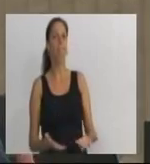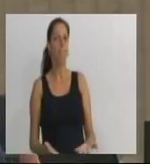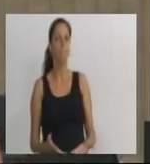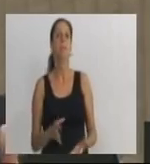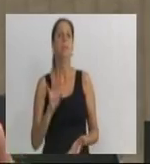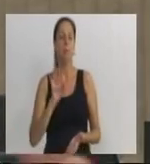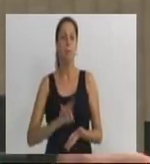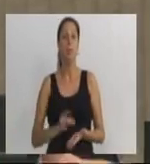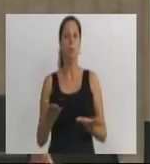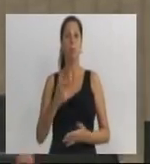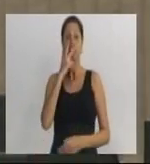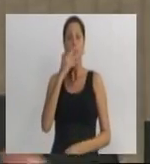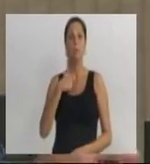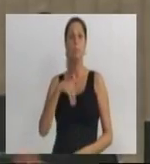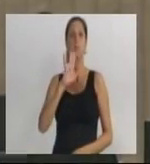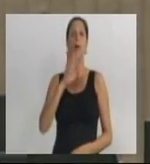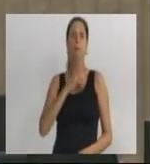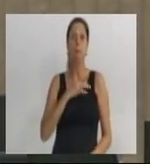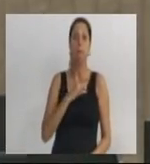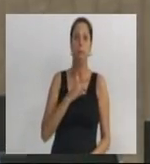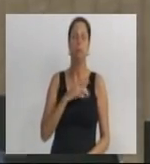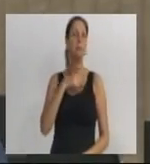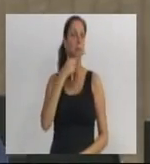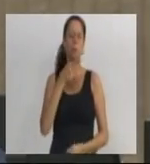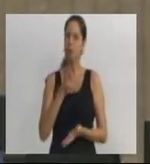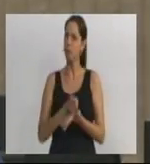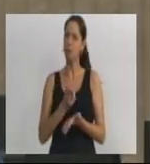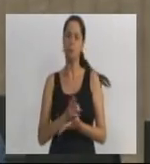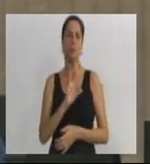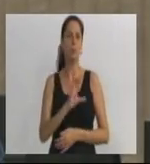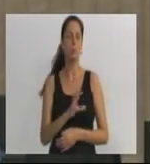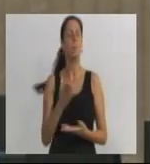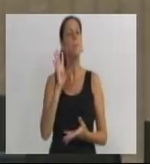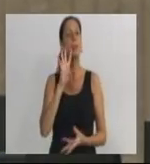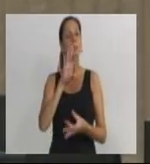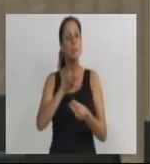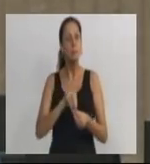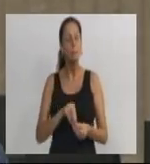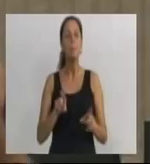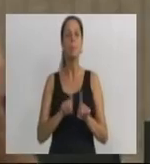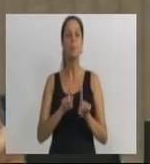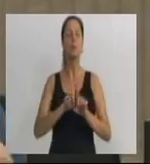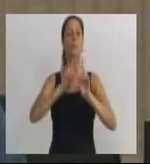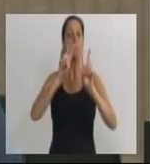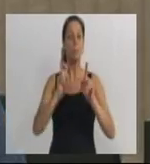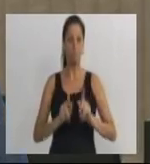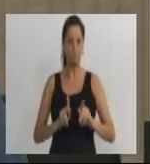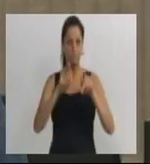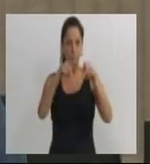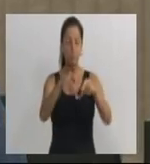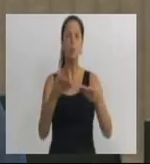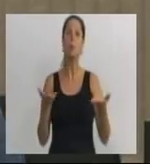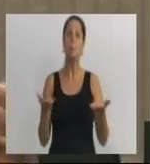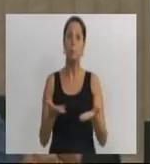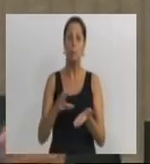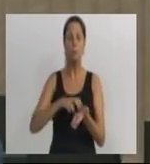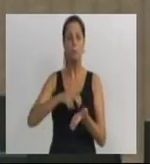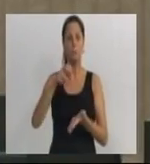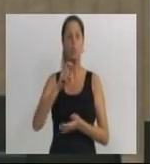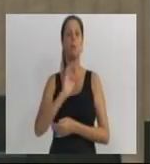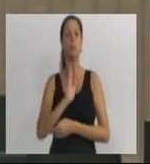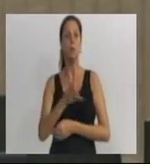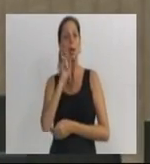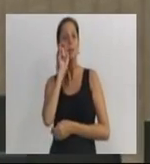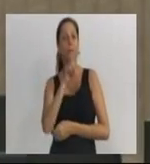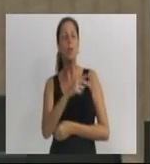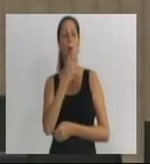mais aterrorizado e assustado. Não dá para ficar dessa forma. E para finalizar, com relação à ponte de Arnoldo Hemmer, hoje pela manhã ouvia o secretário de